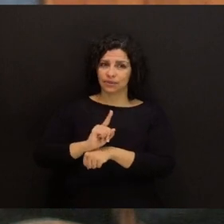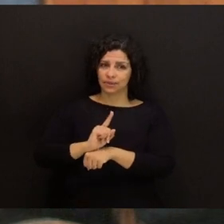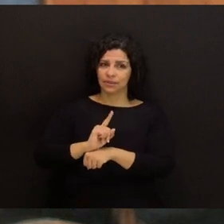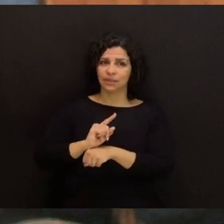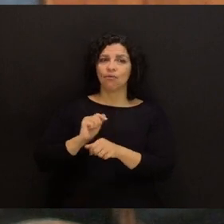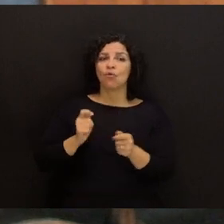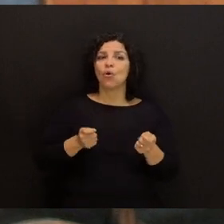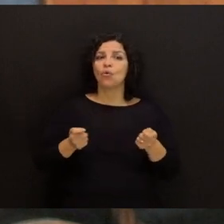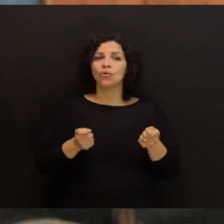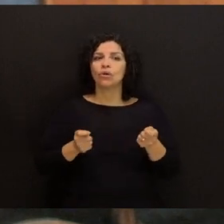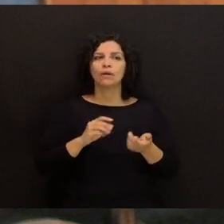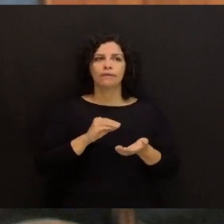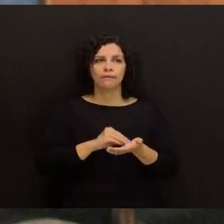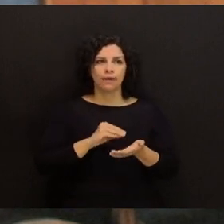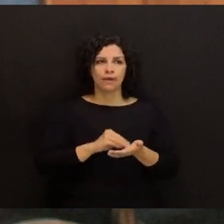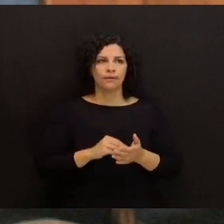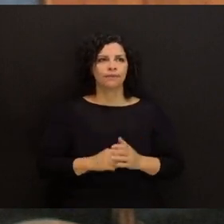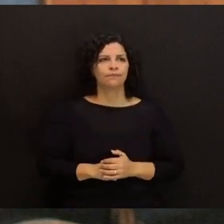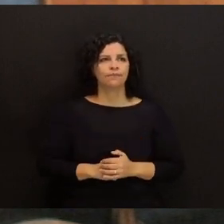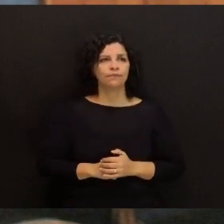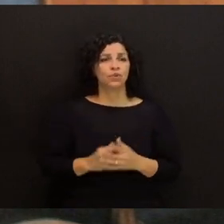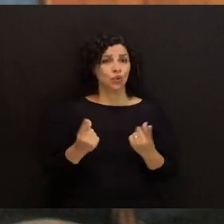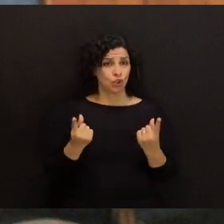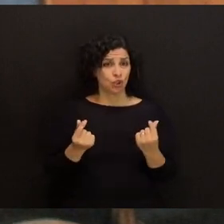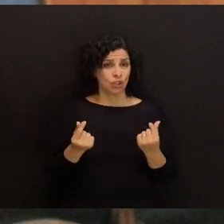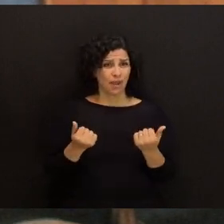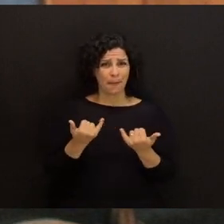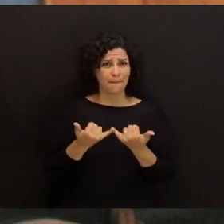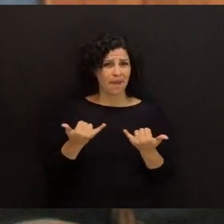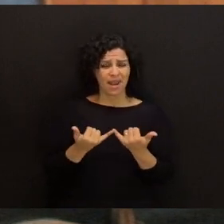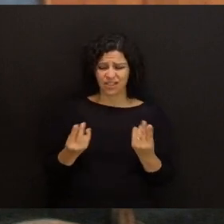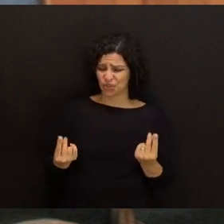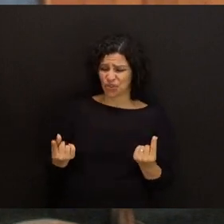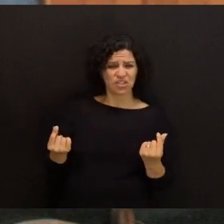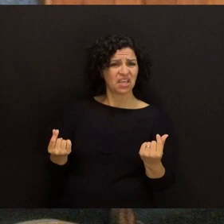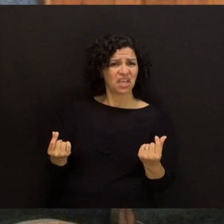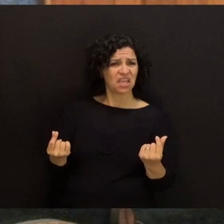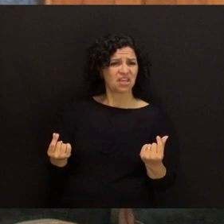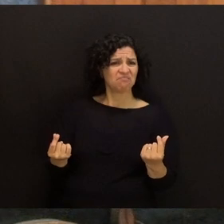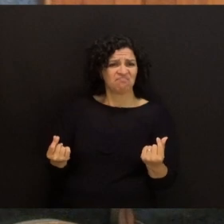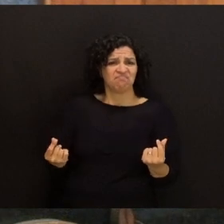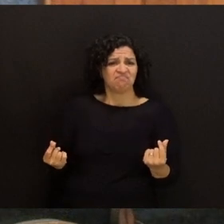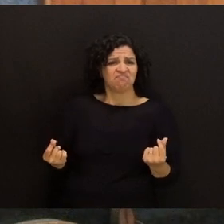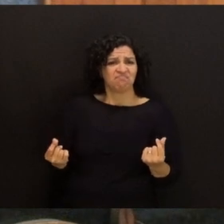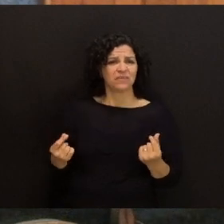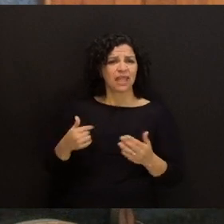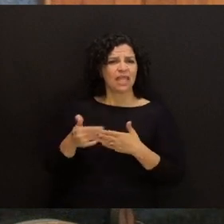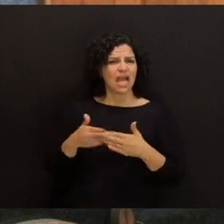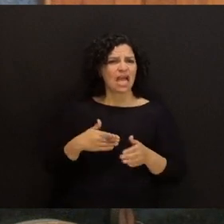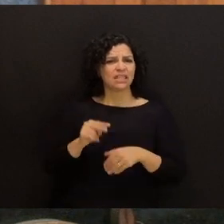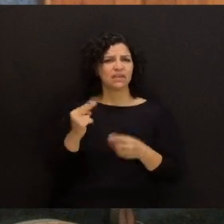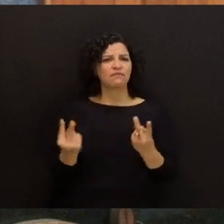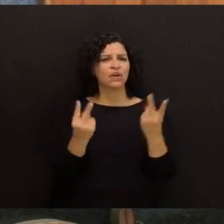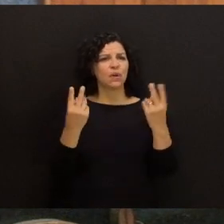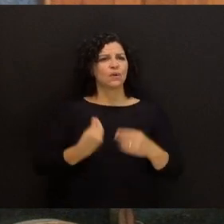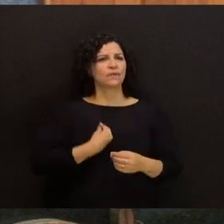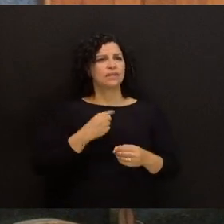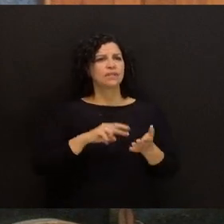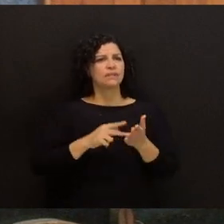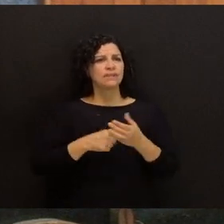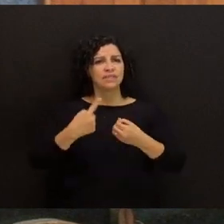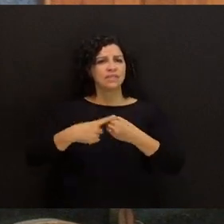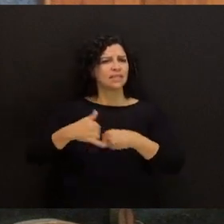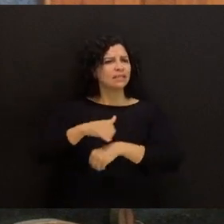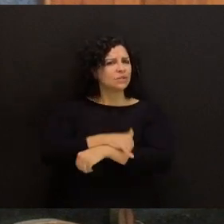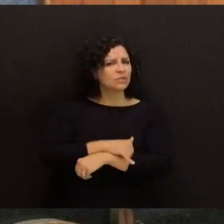de controle dinheiro não parece que não tem a importância de vida neste município eu sempre falo São José dos